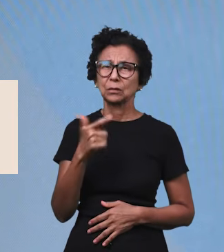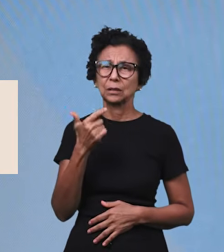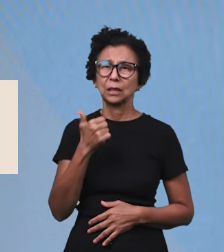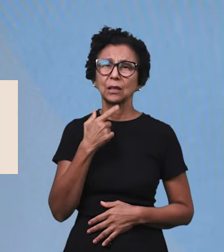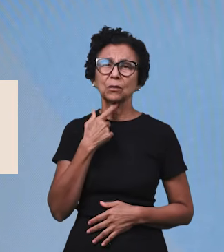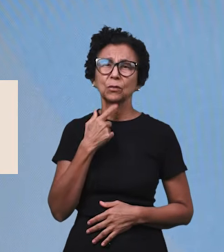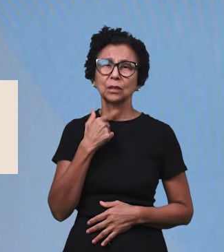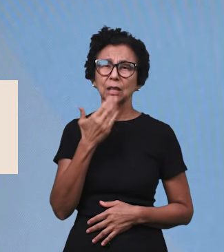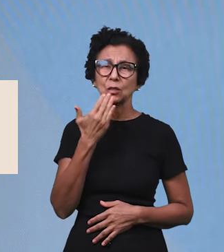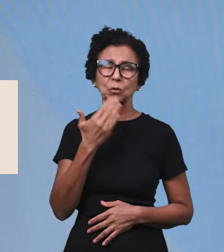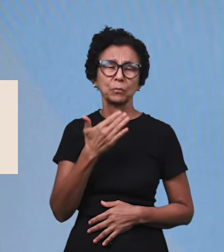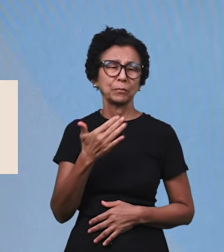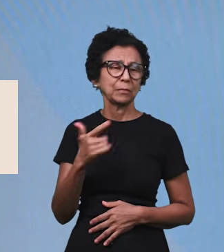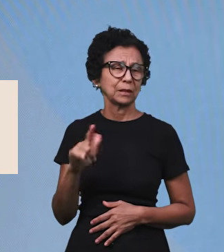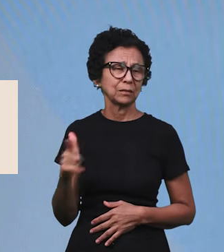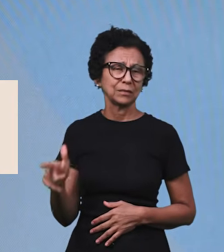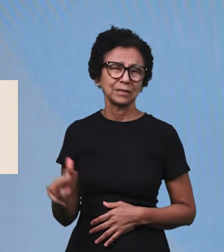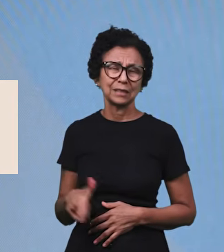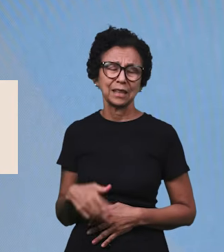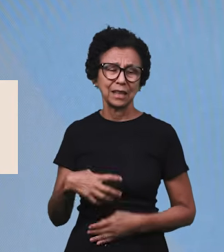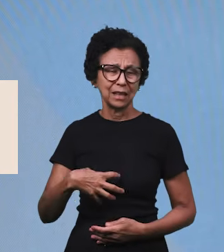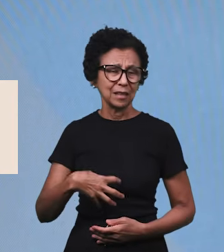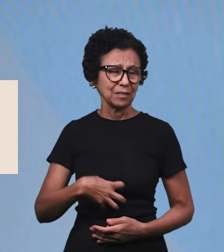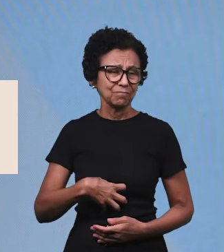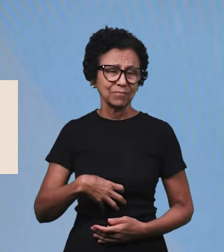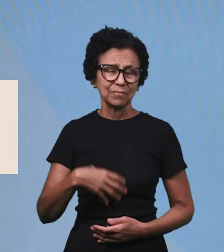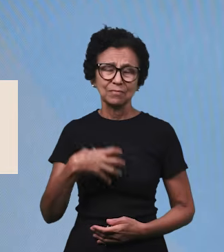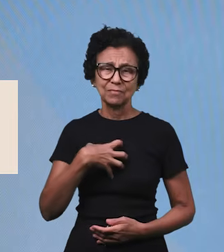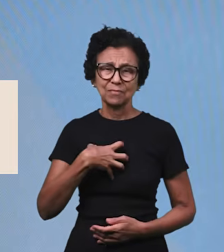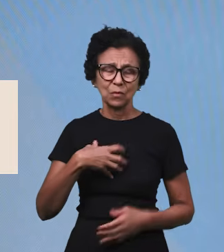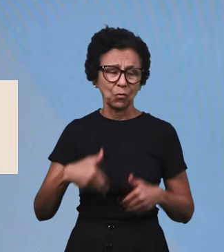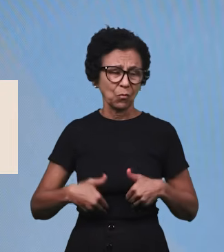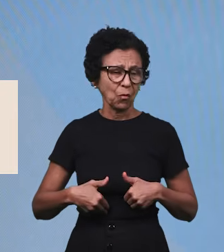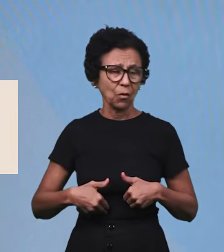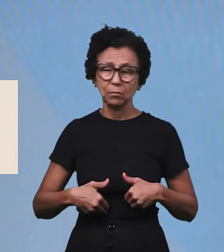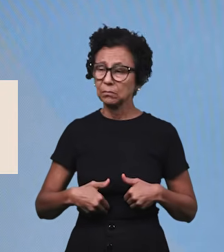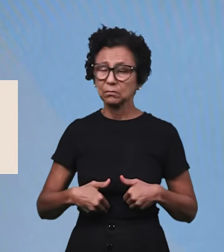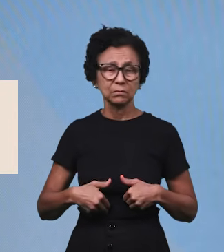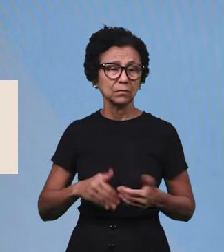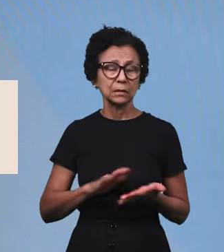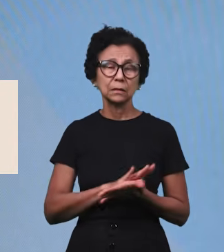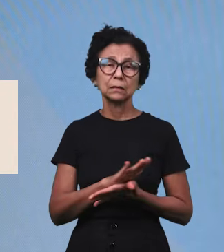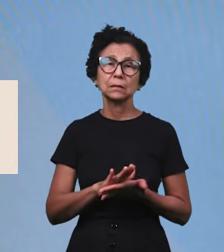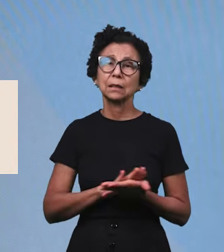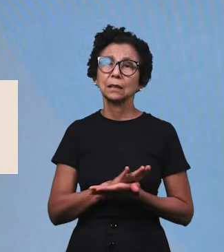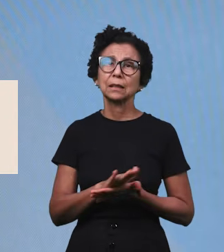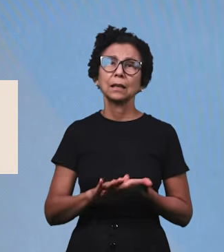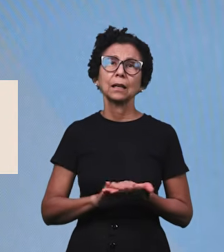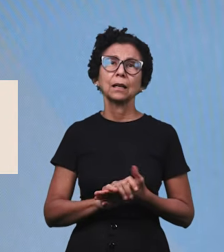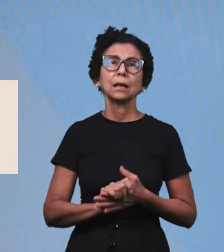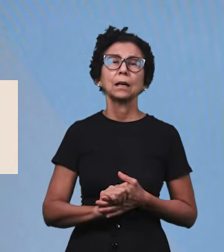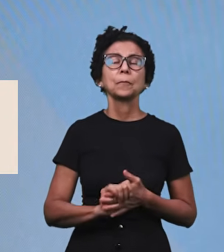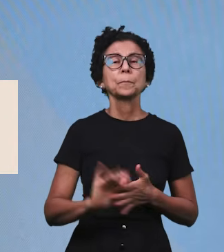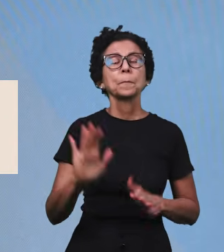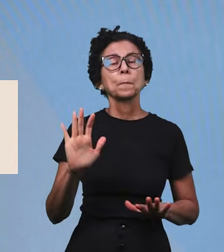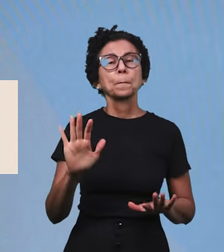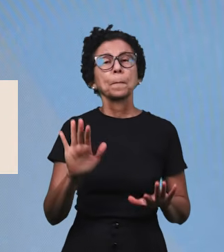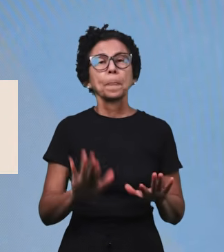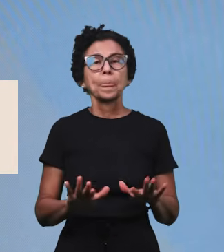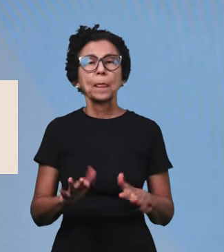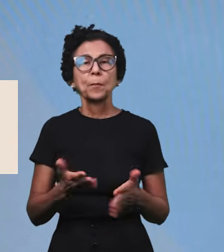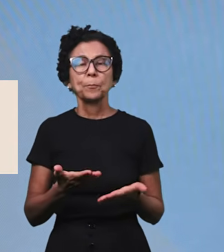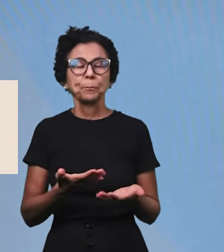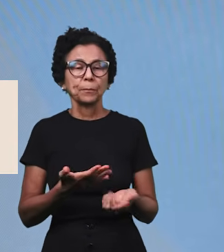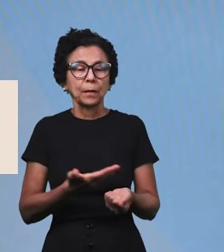apetite, a anorexia, não sente mais fome. Às vezes começa, quando tem um desbalanço, né, na regulação